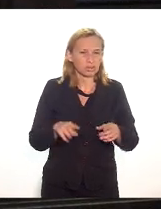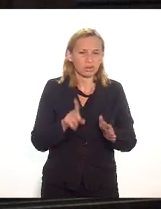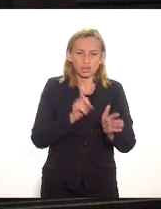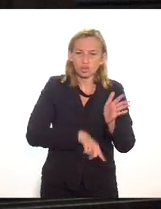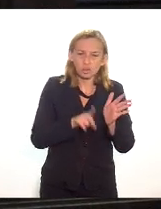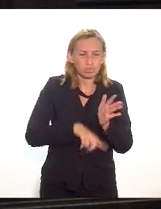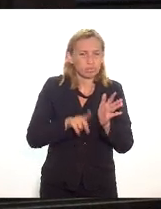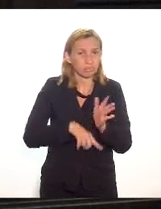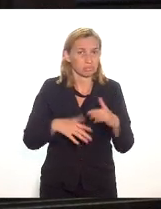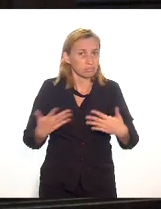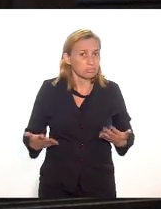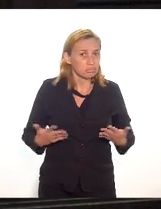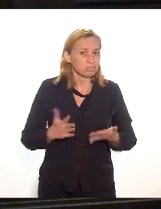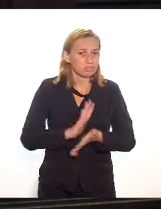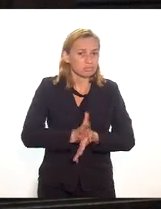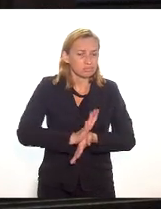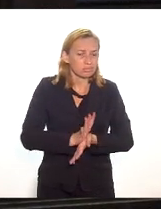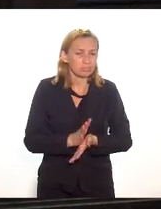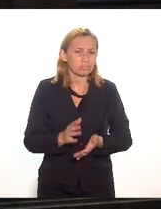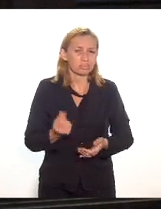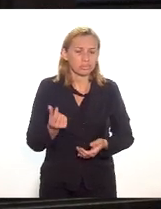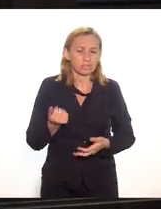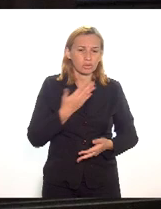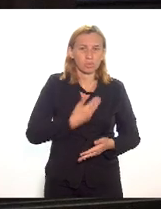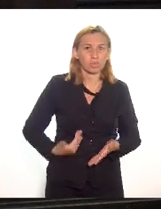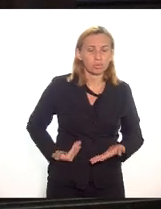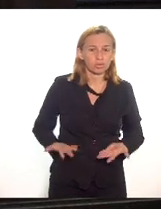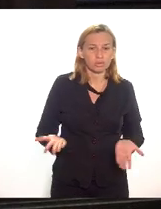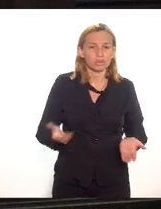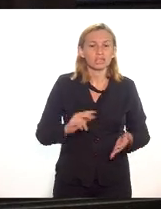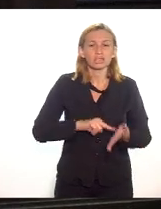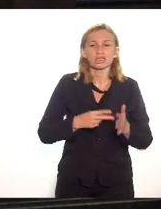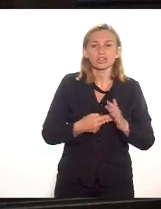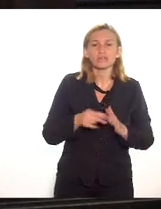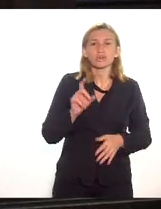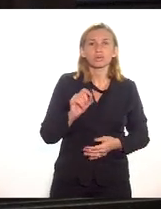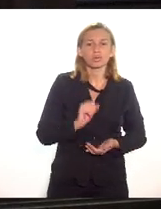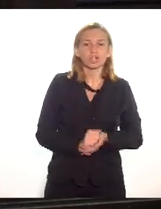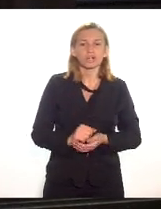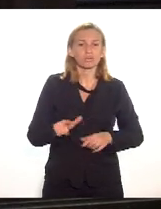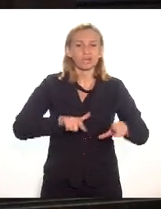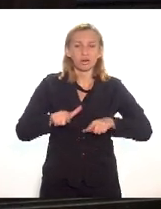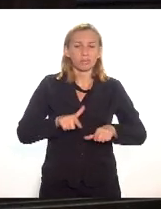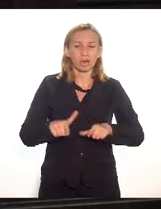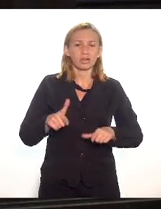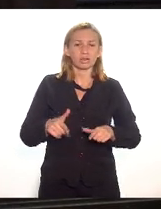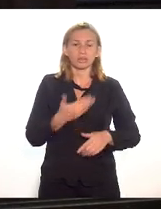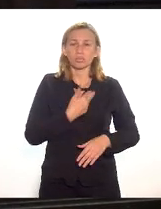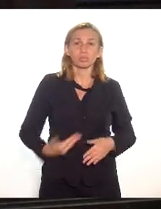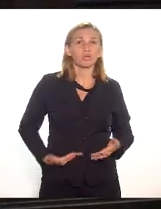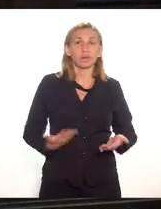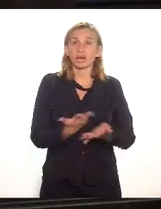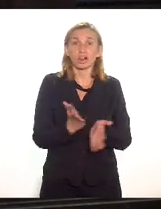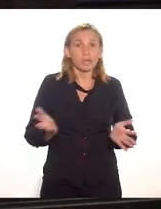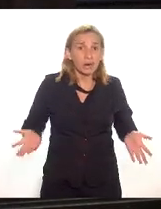máquina pública. Desmontar a máquina pública significa desmontar a prestação do serviço público, que garante os direitos da população. É disso